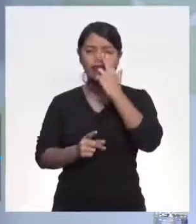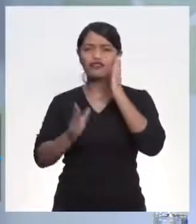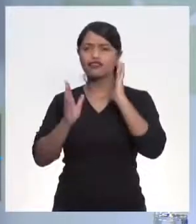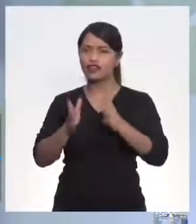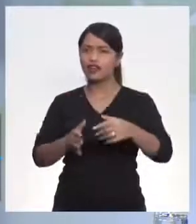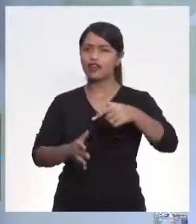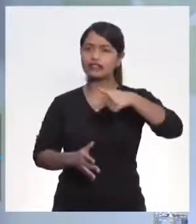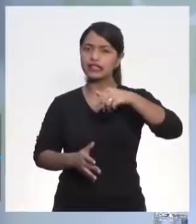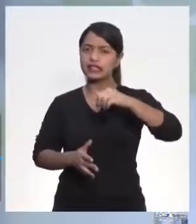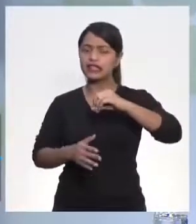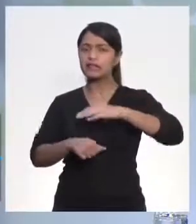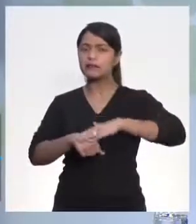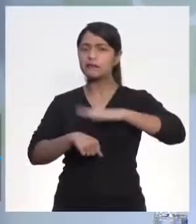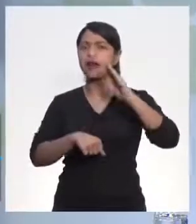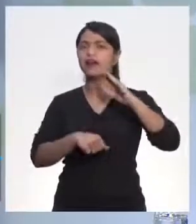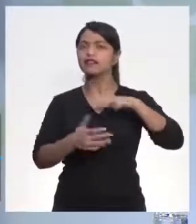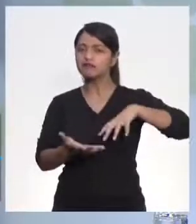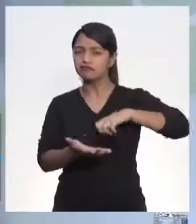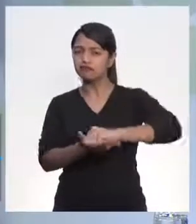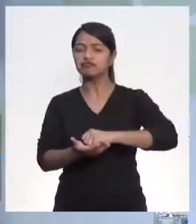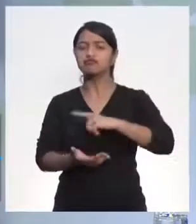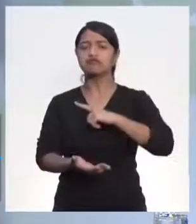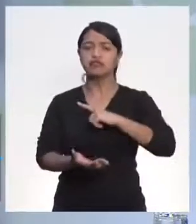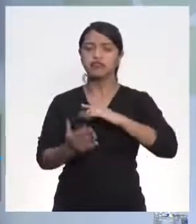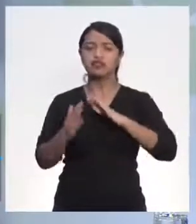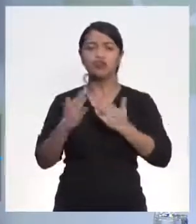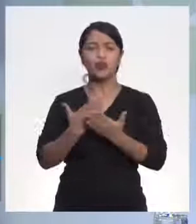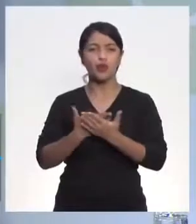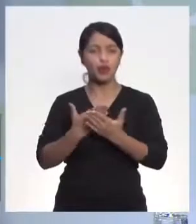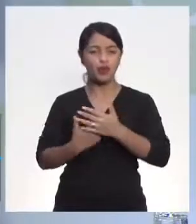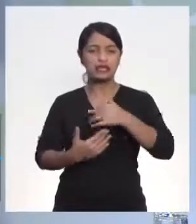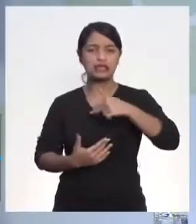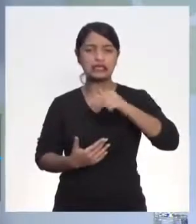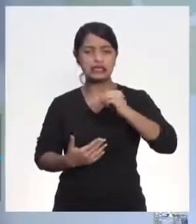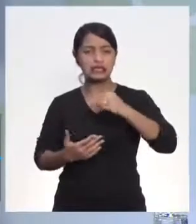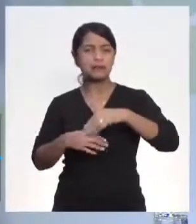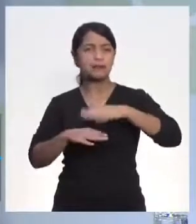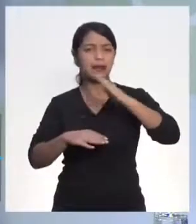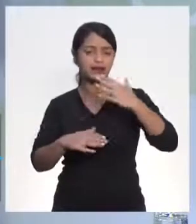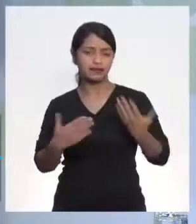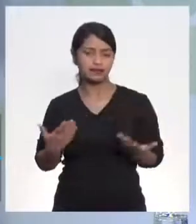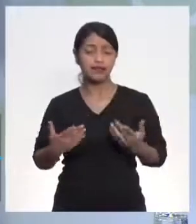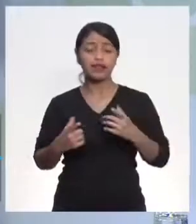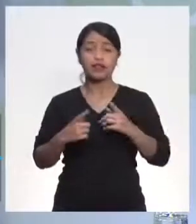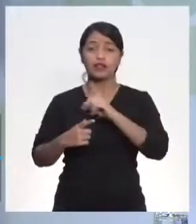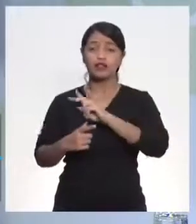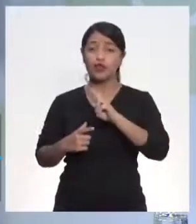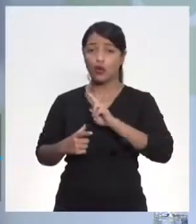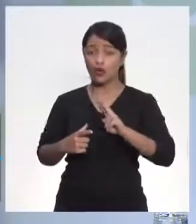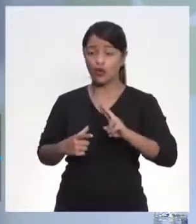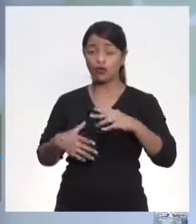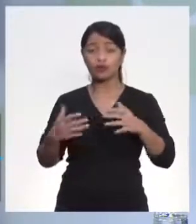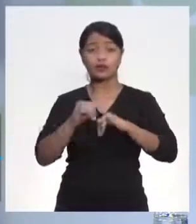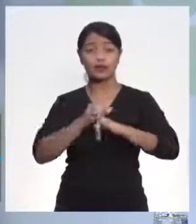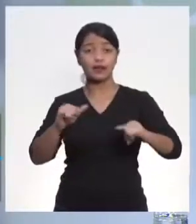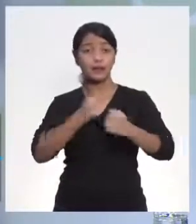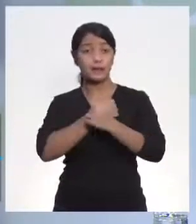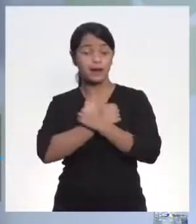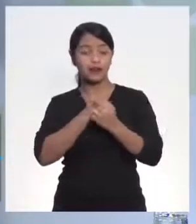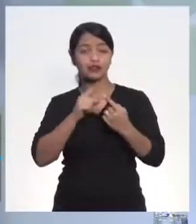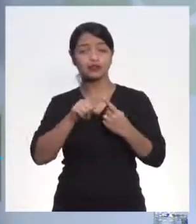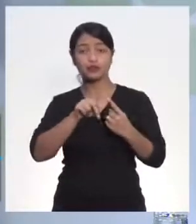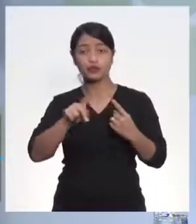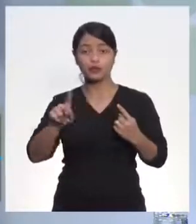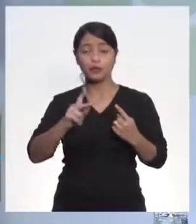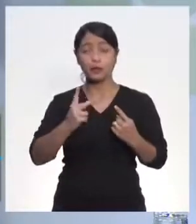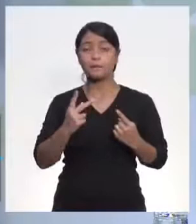inscritos aí, 70 escolas inscritas, e eu pude pegar alguns nomes. Então, por exemplo, eu gostaria de mandar um abraço aí, ó, professor